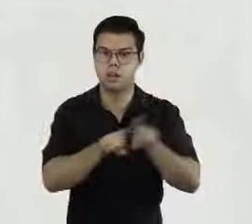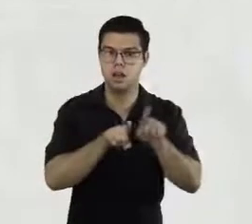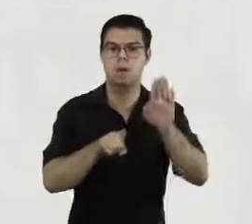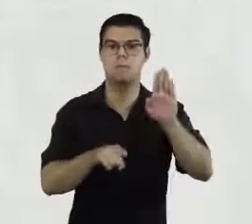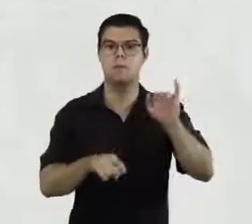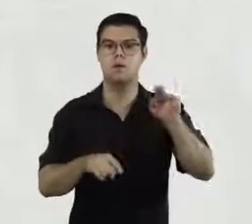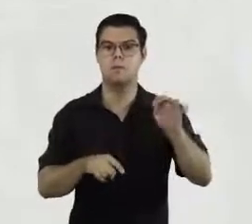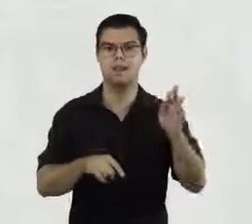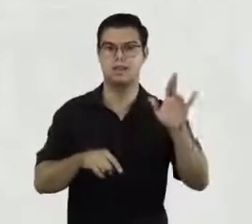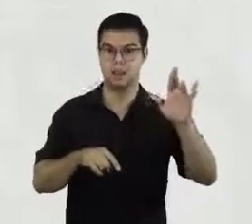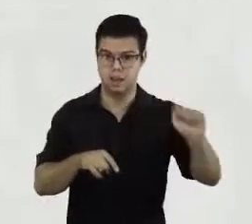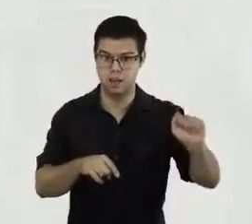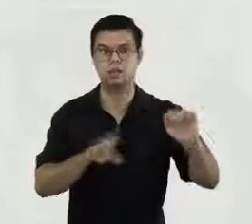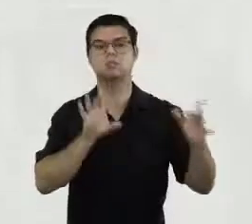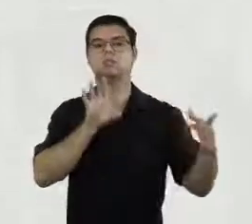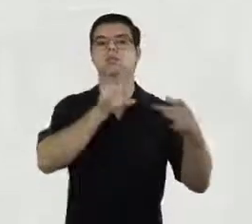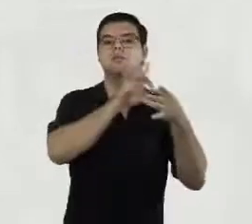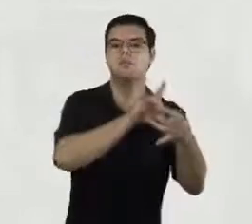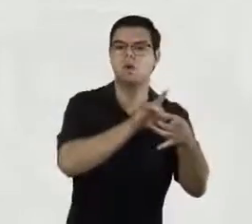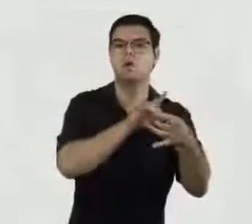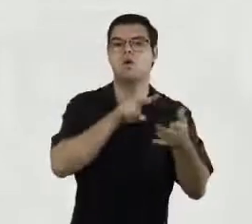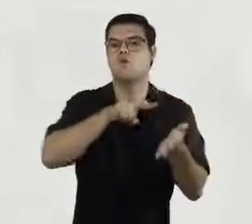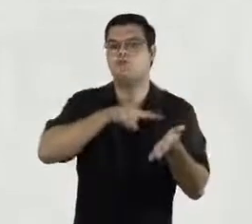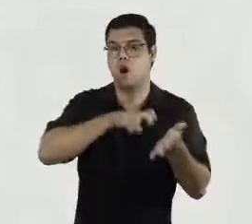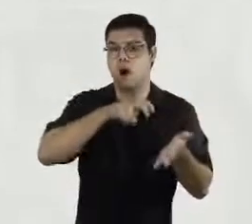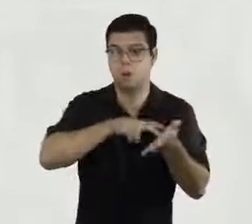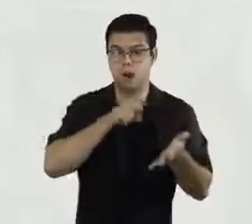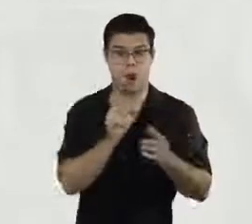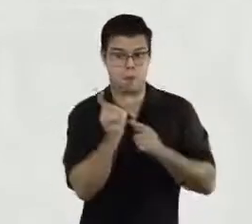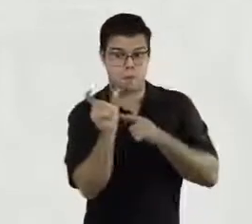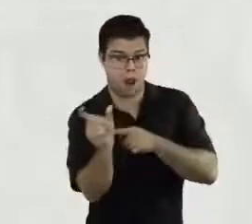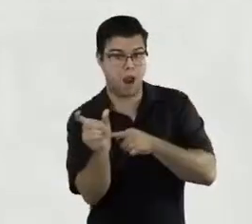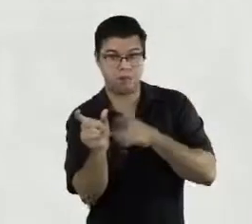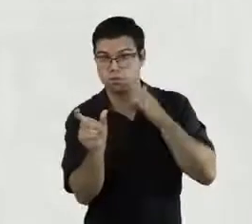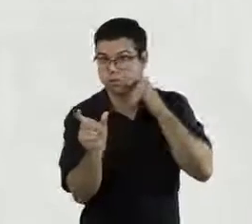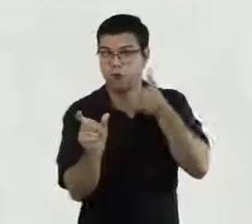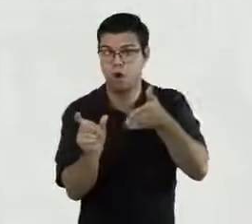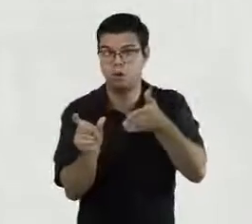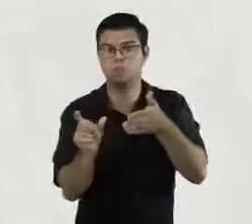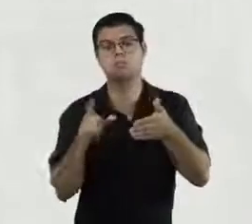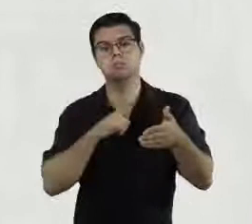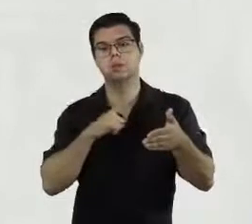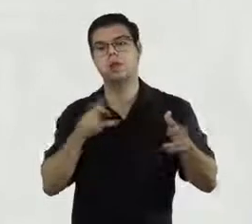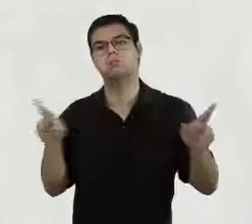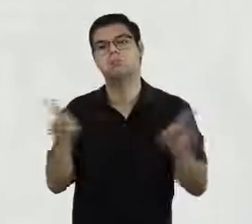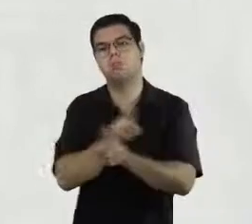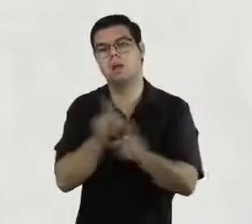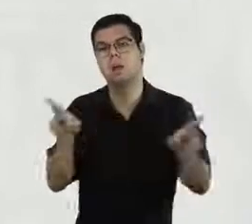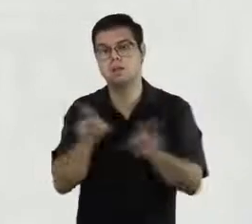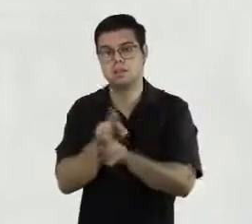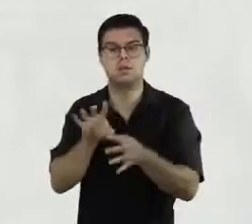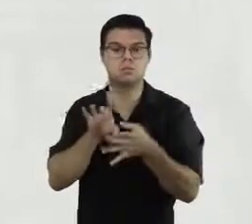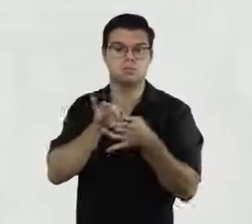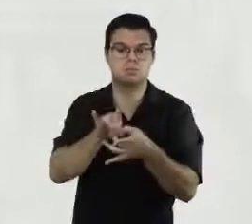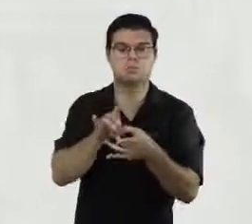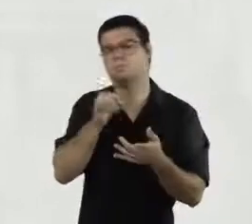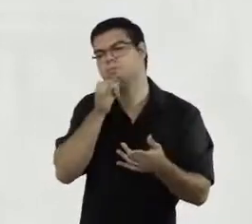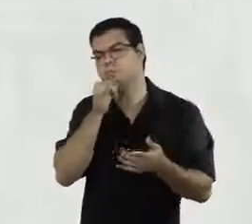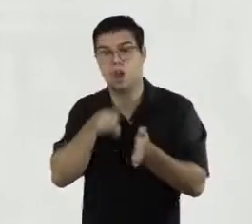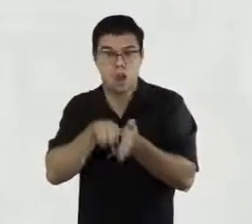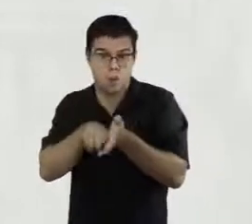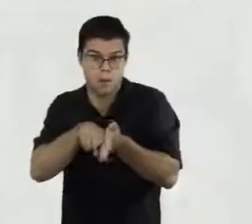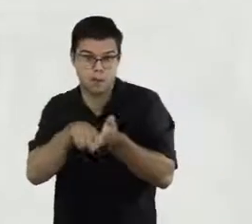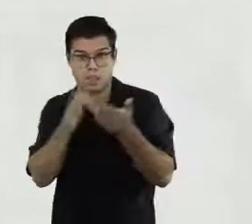noções associam ao vocabulário da palavra-chave em questão e interferem em sua conexão. Por exemplo, pesquisa